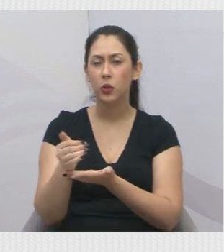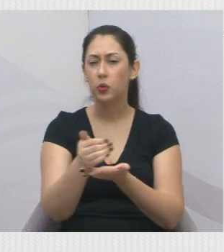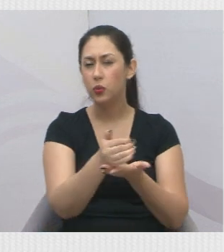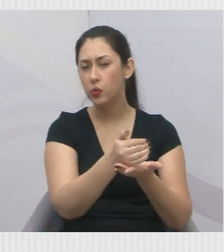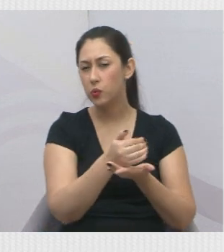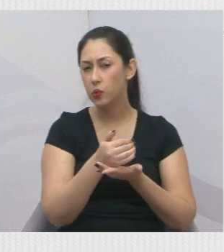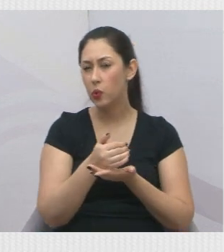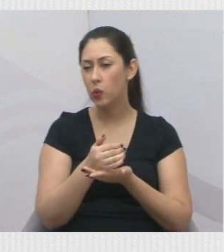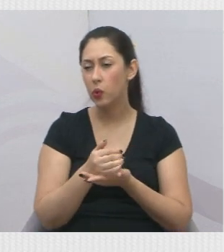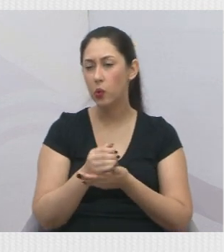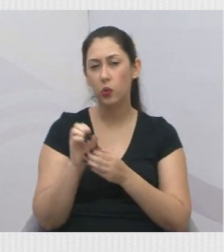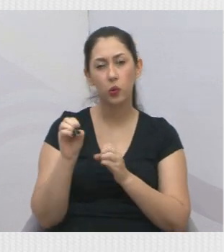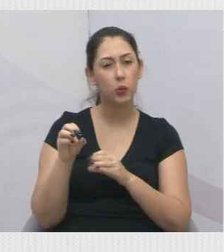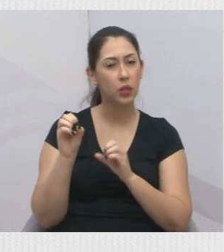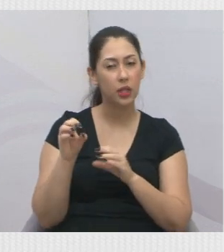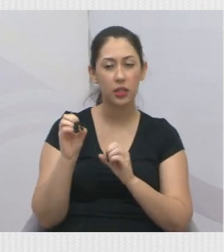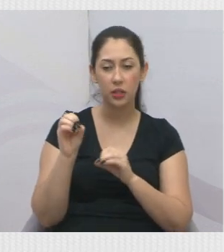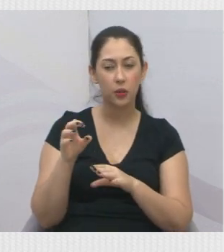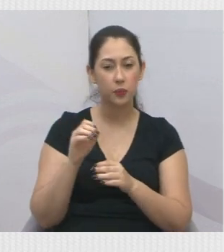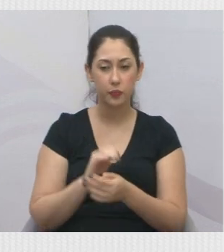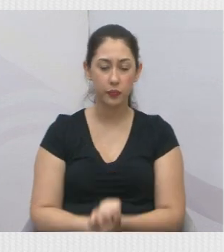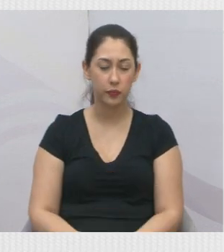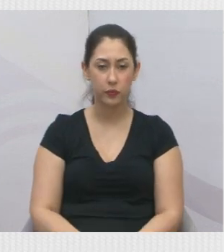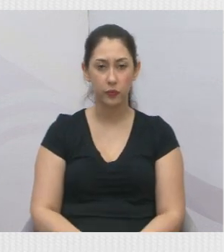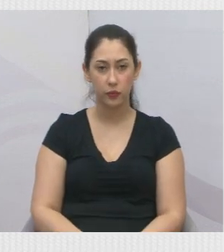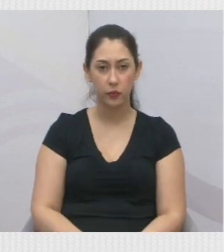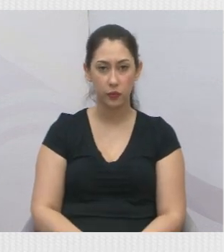salário de educação que pode ter entrado esporadicamente.